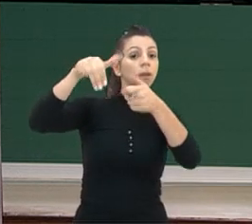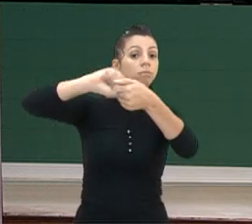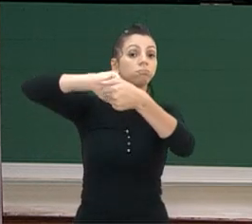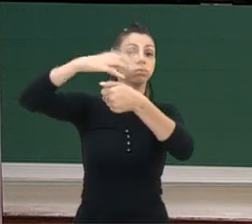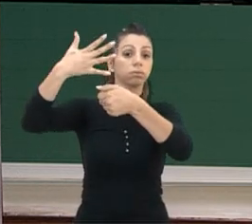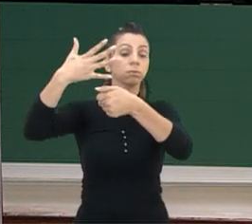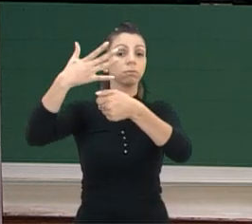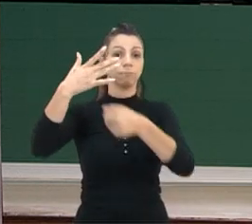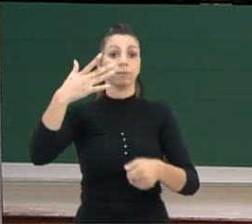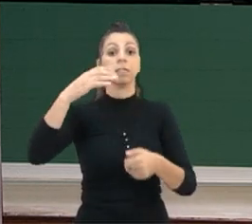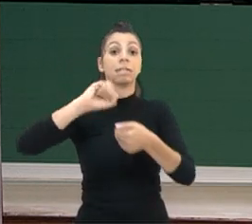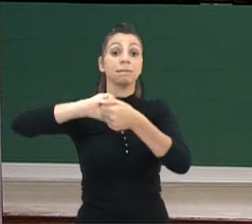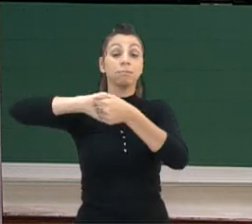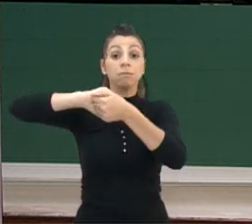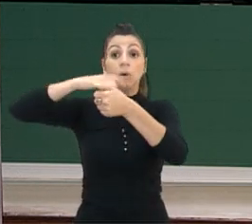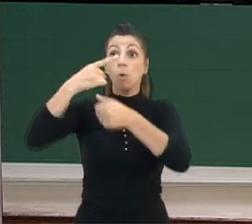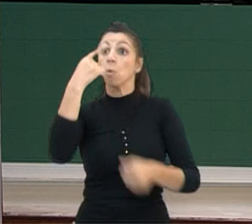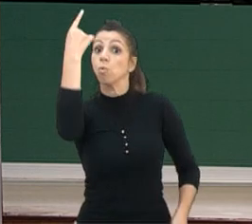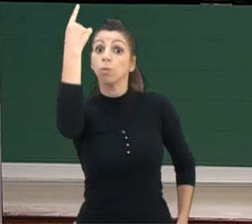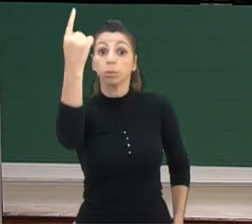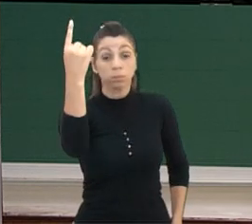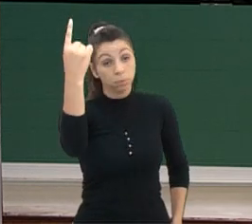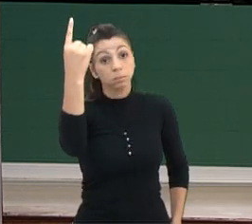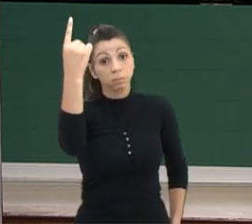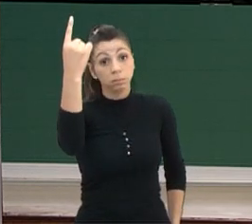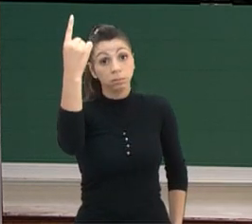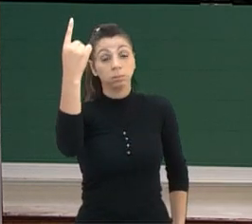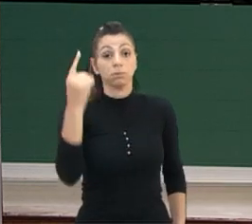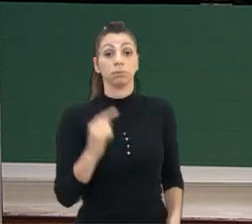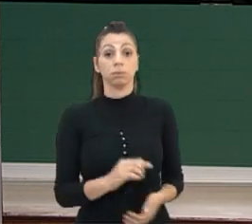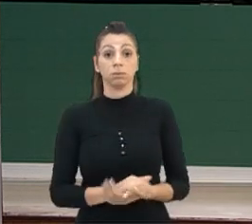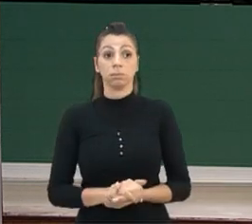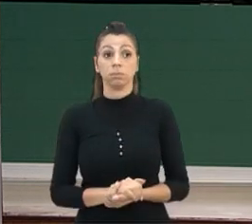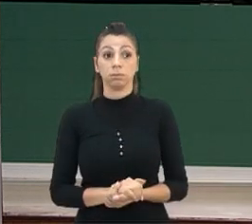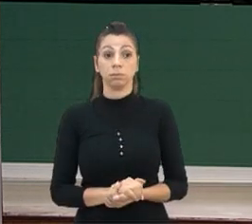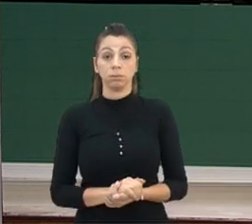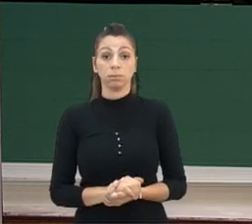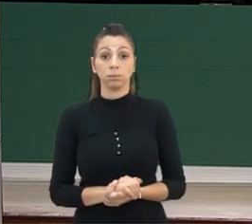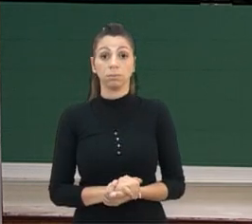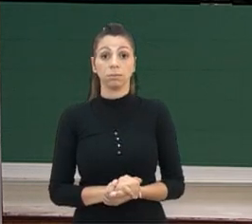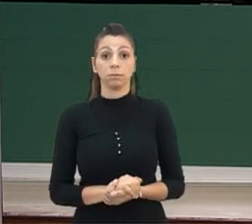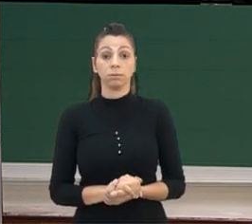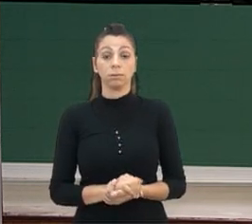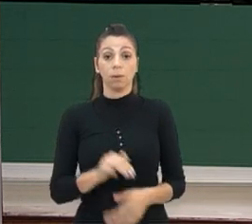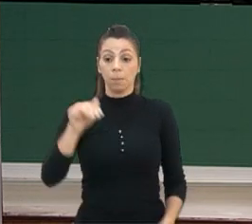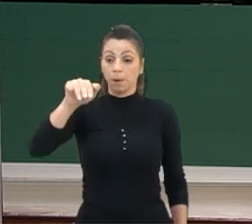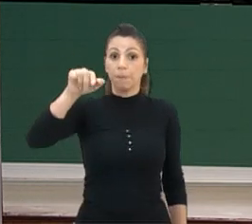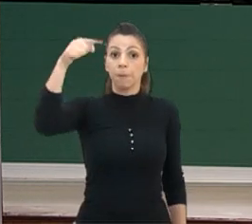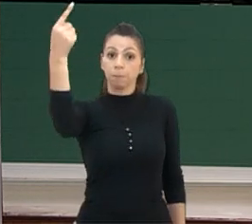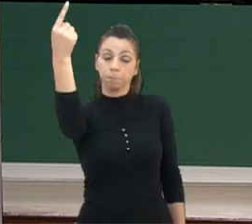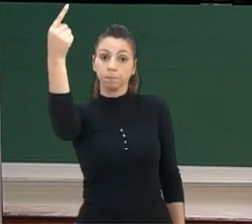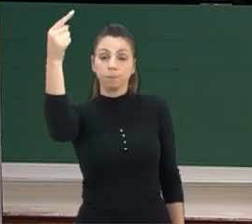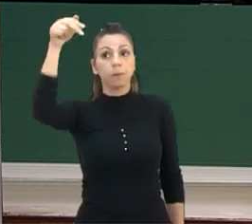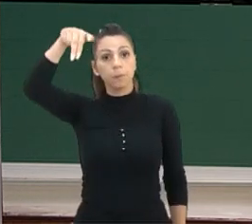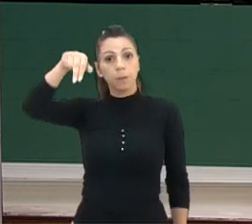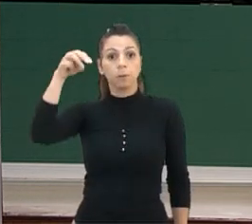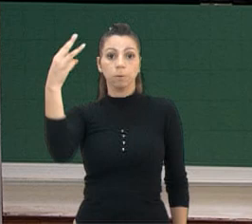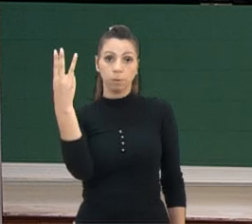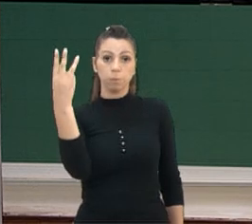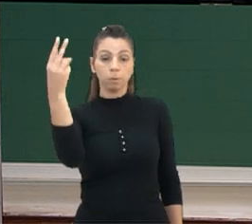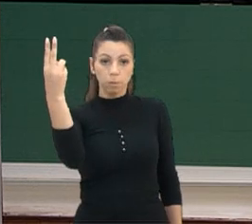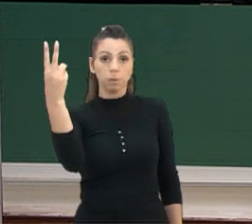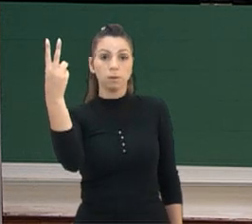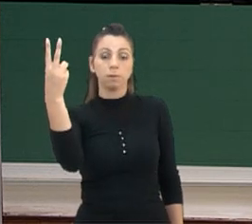expoente, o expoente vai ser 1. Então guarde isso aí. O m está elevado a 1. E o n está elevado a 2.